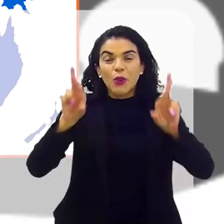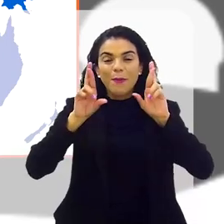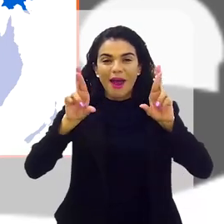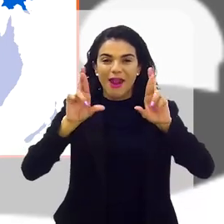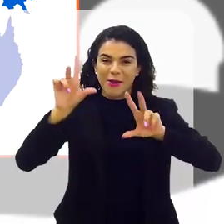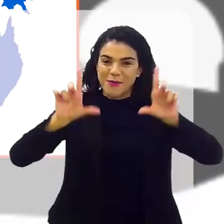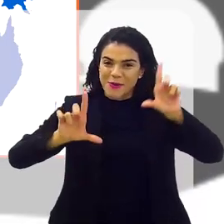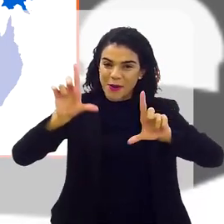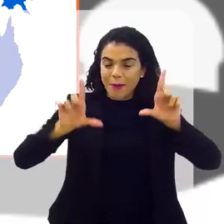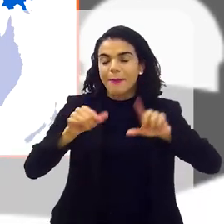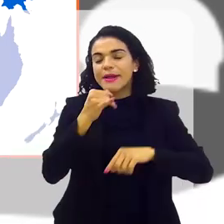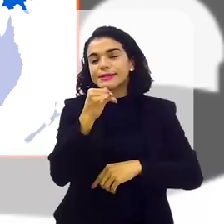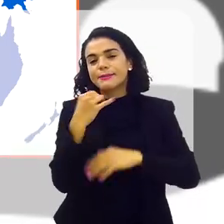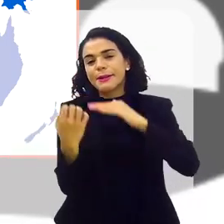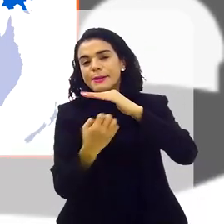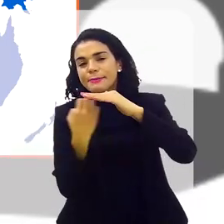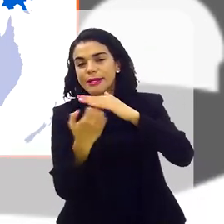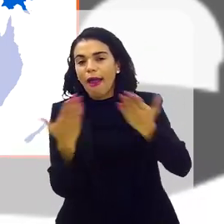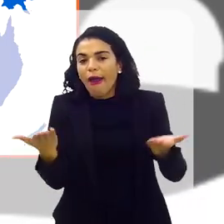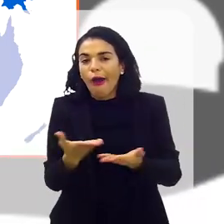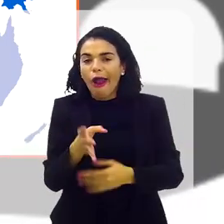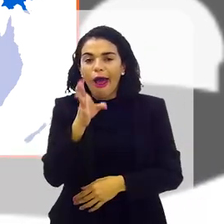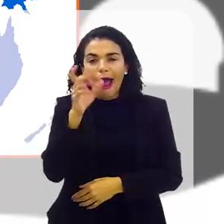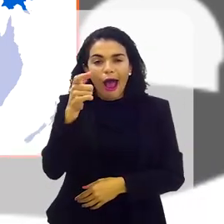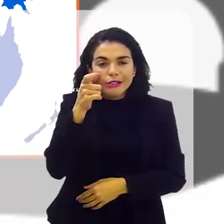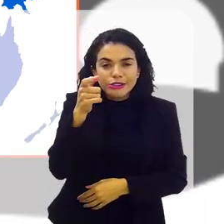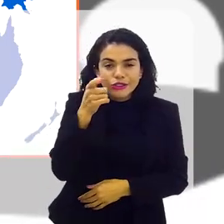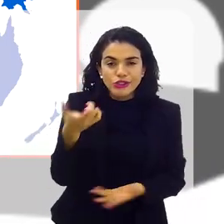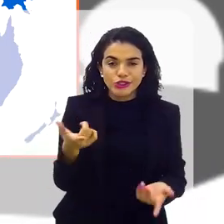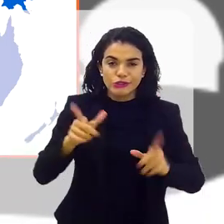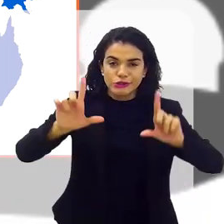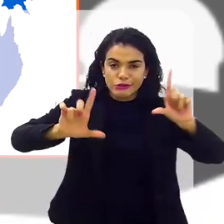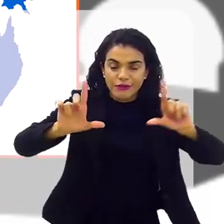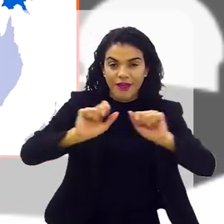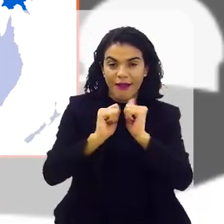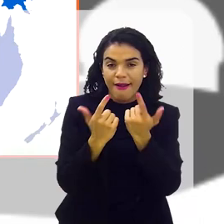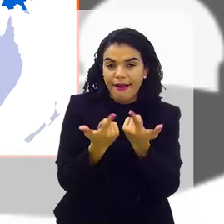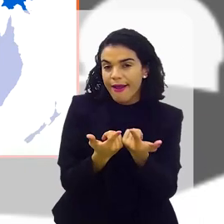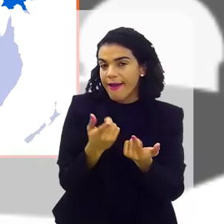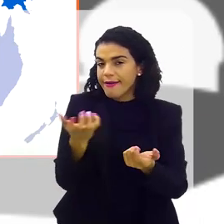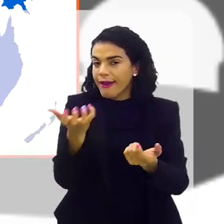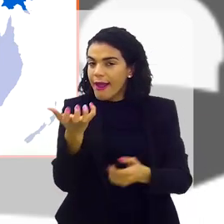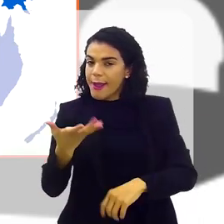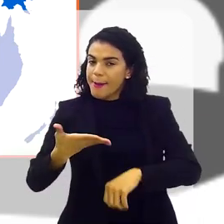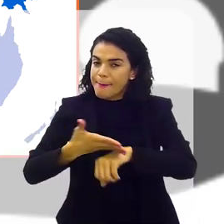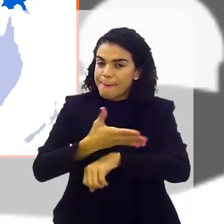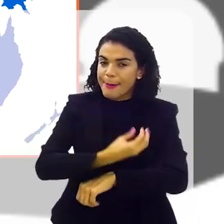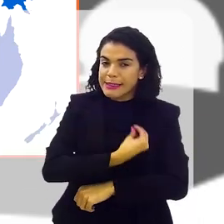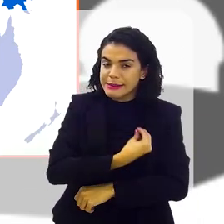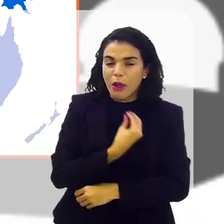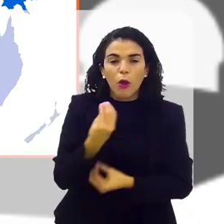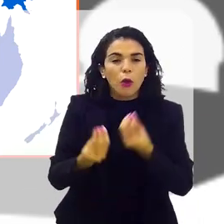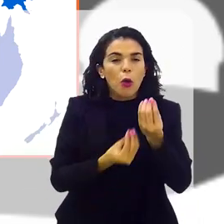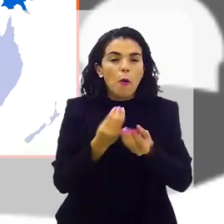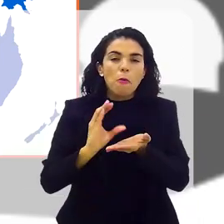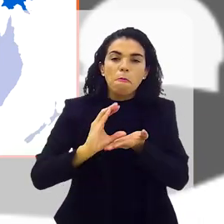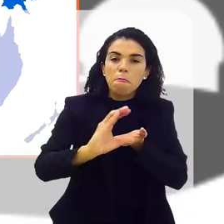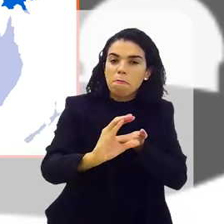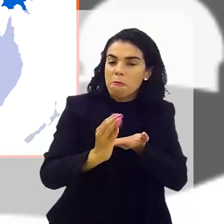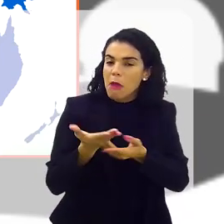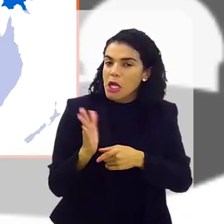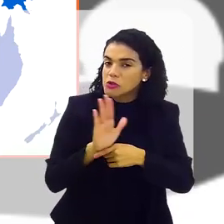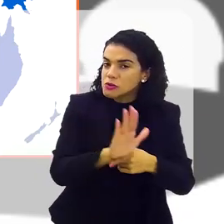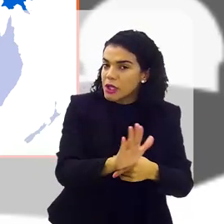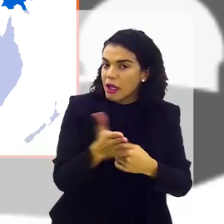possa contribuir então por exemplo um empresário que nos Assiste agora que gostaria de participar e Patrocinar qual seria